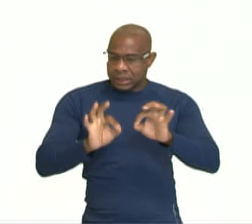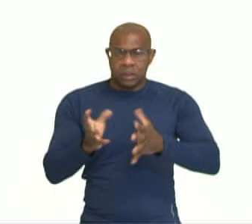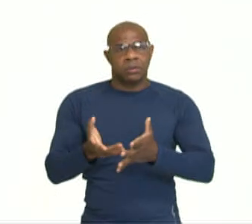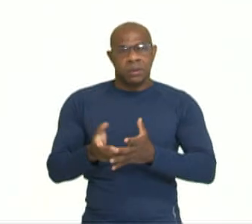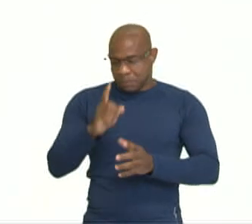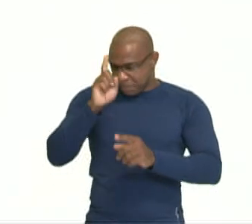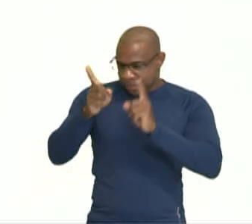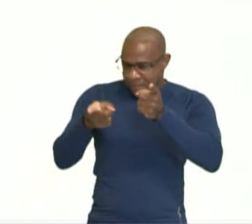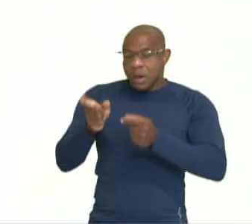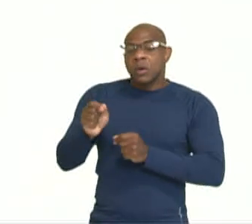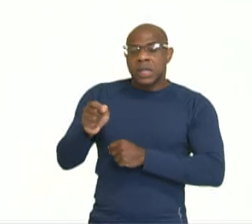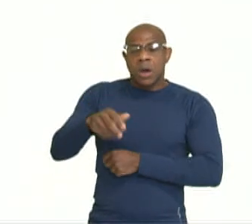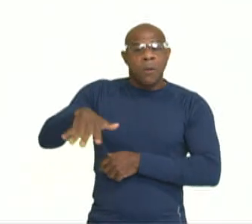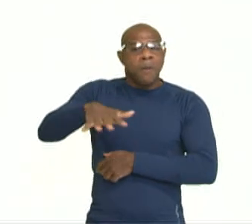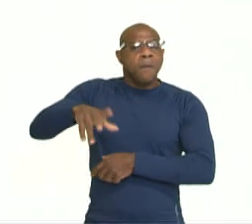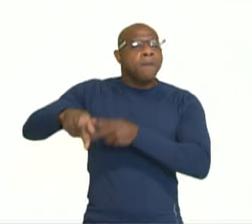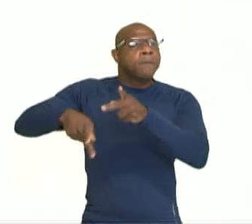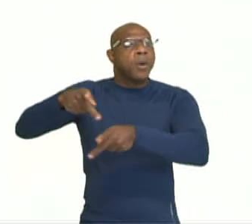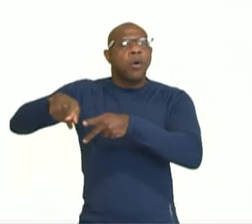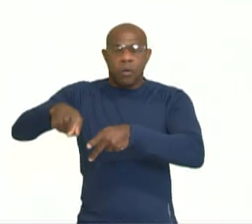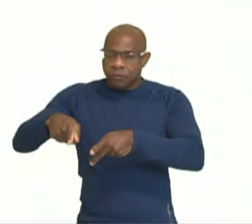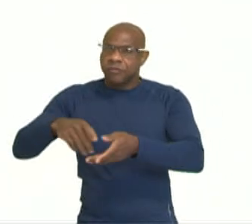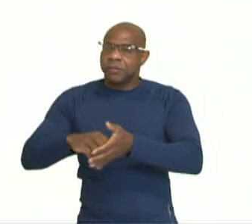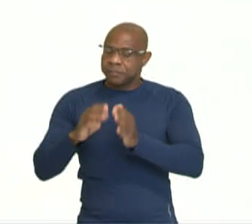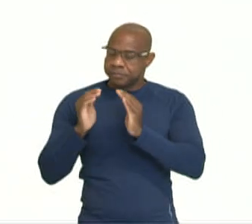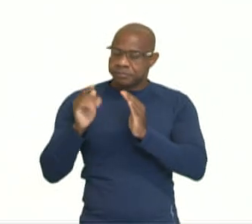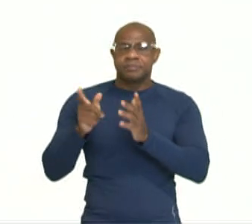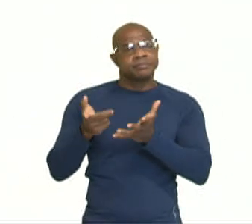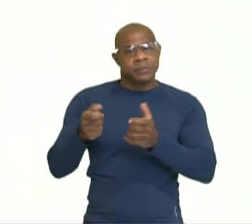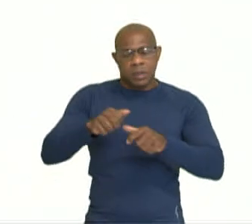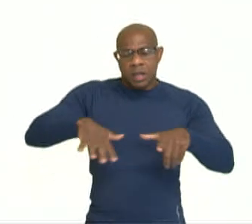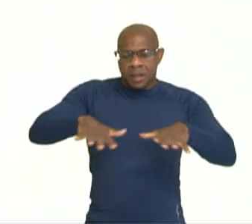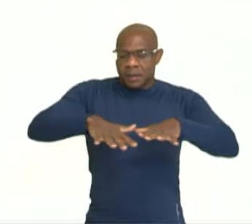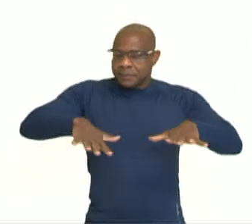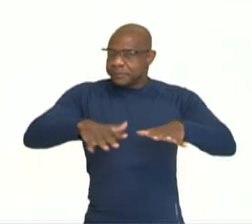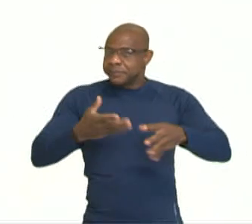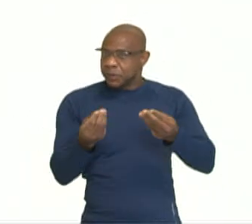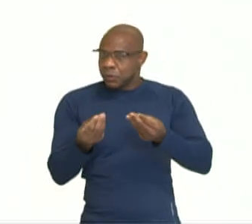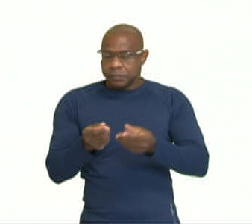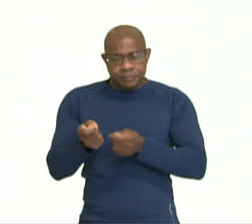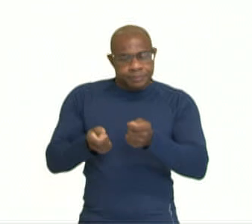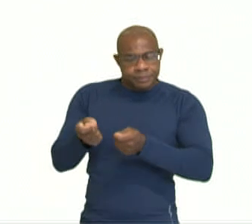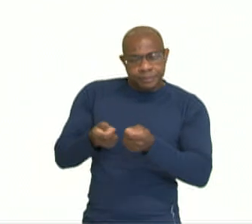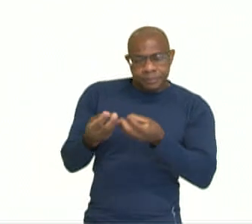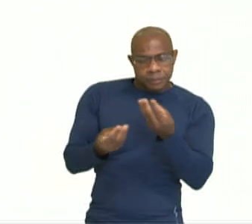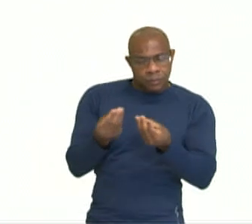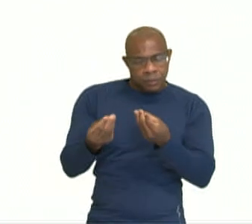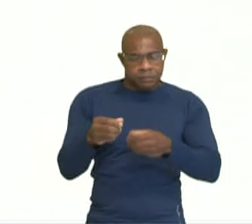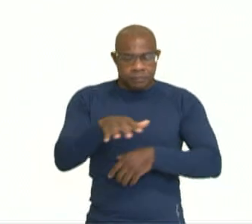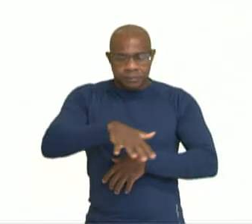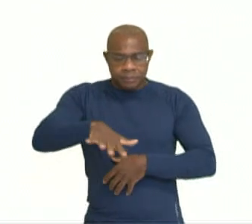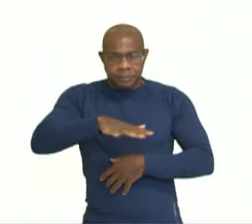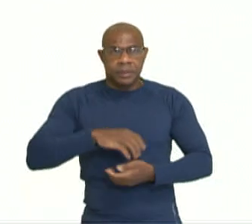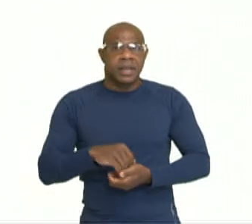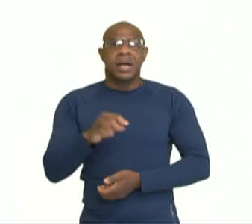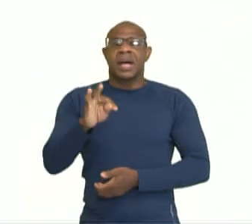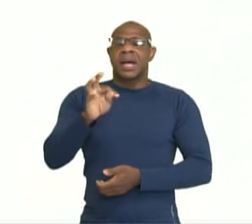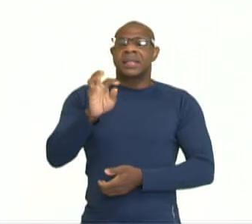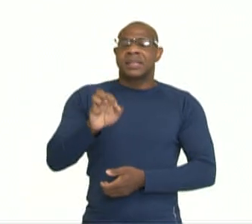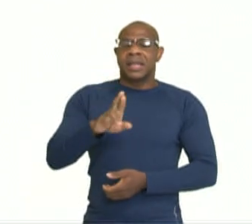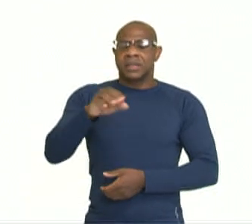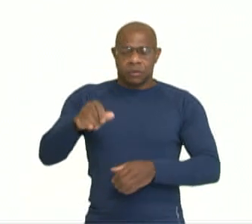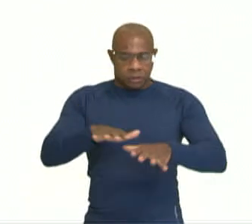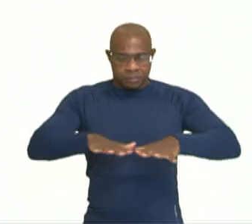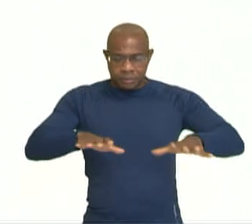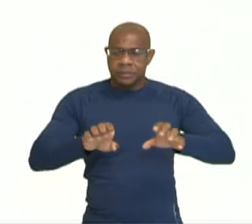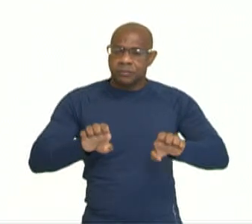determinada soberania sobre o seu território. Então, literalmente entendemos que a partir de um território temos